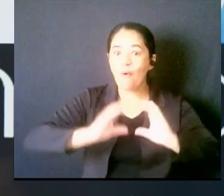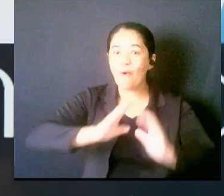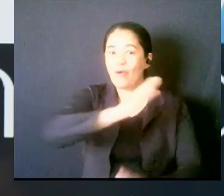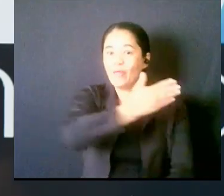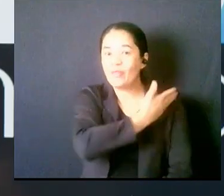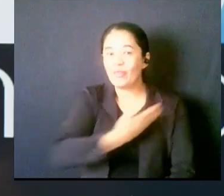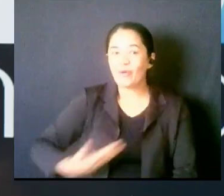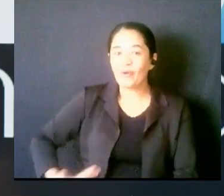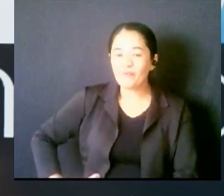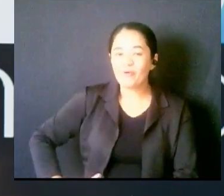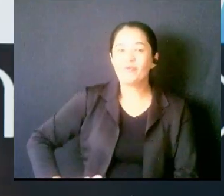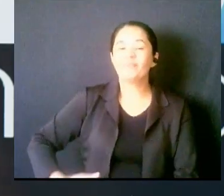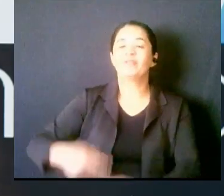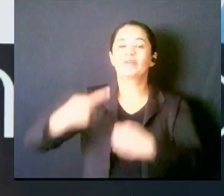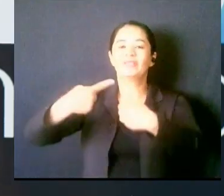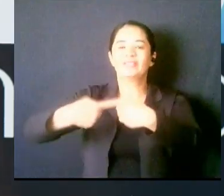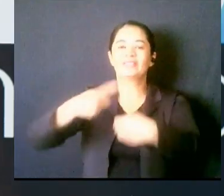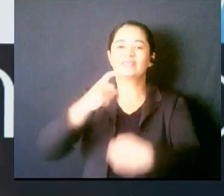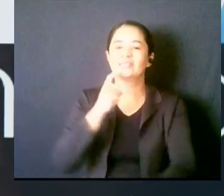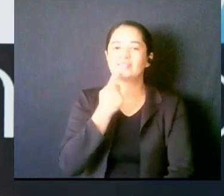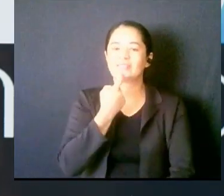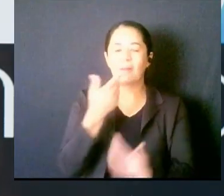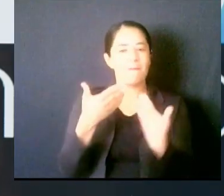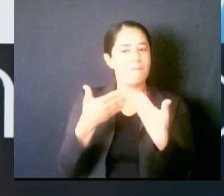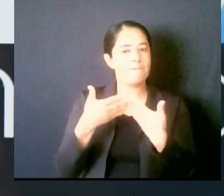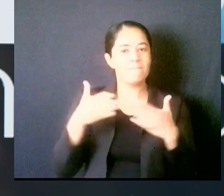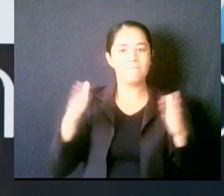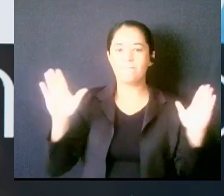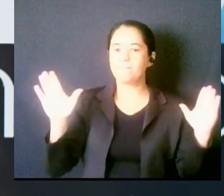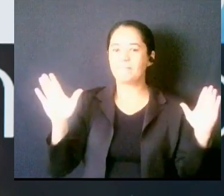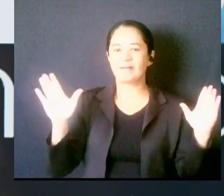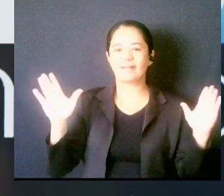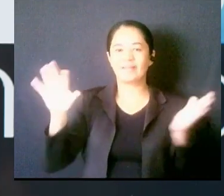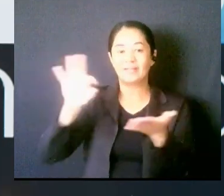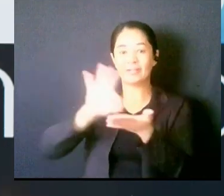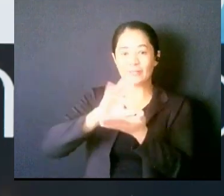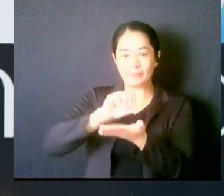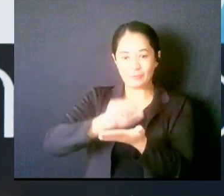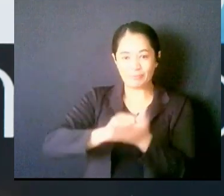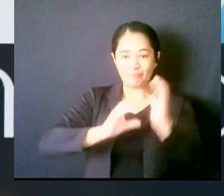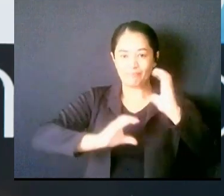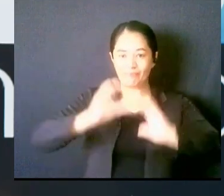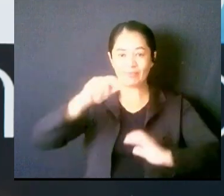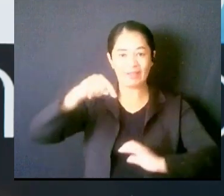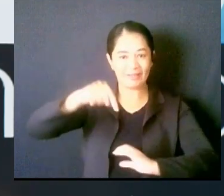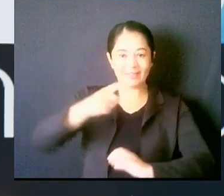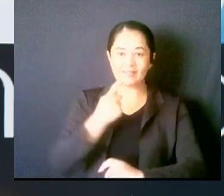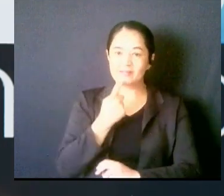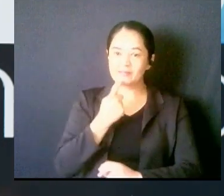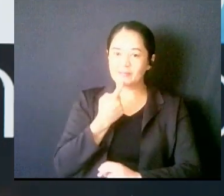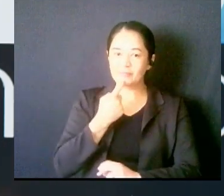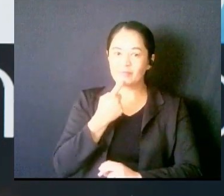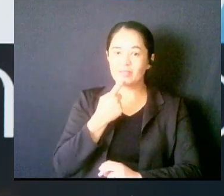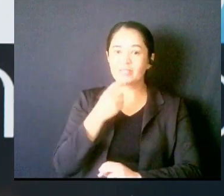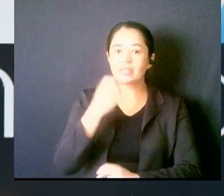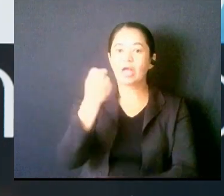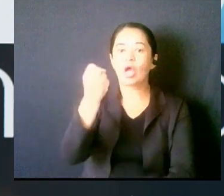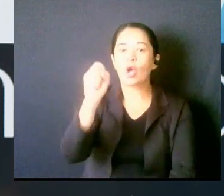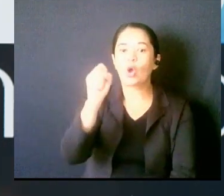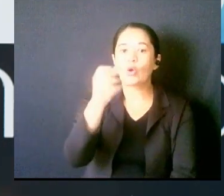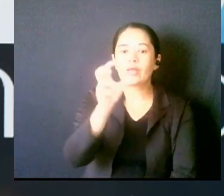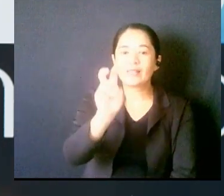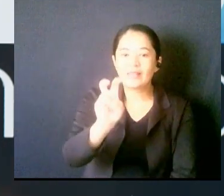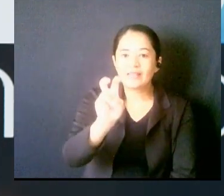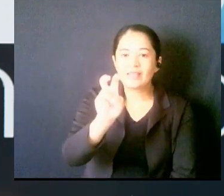estão abertas as inscrições para o concurso público aqui na cidade de Campinas. São 85 vagas.